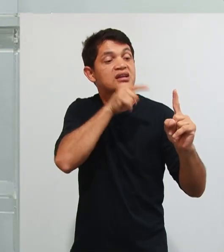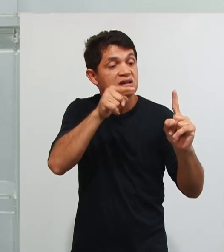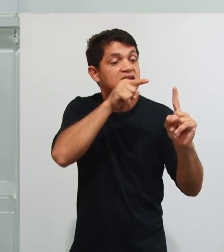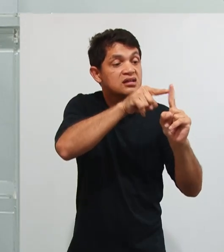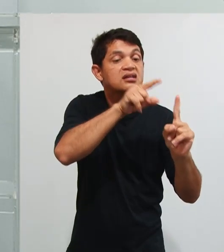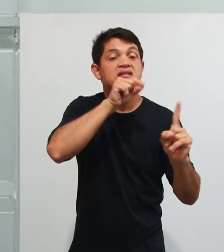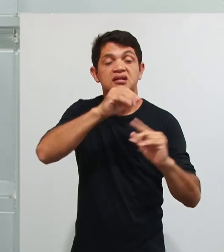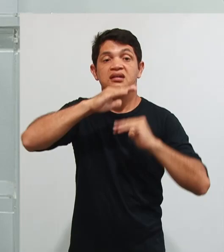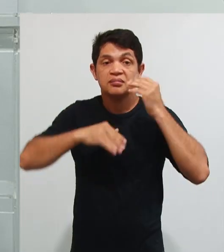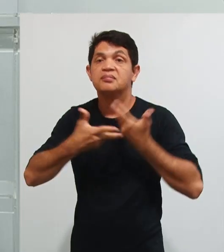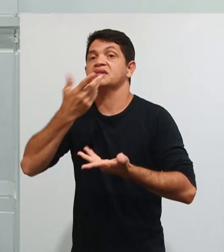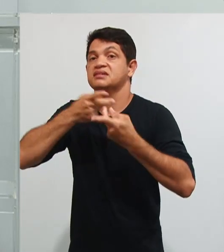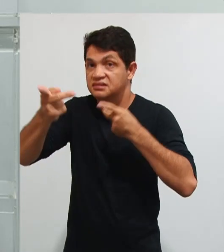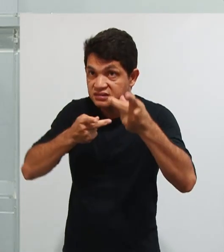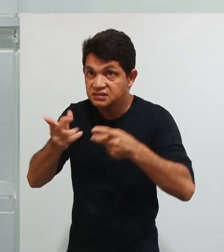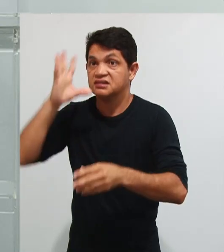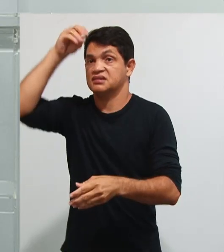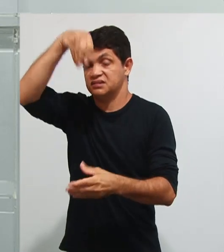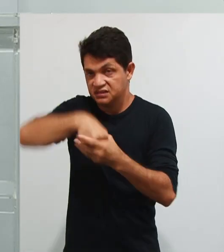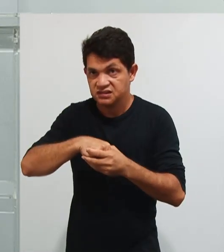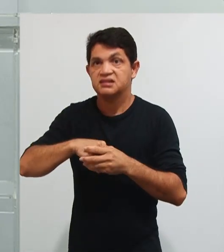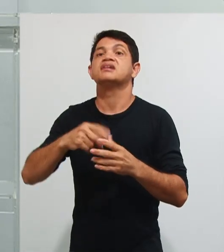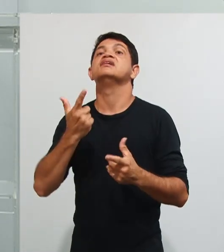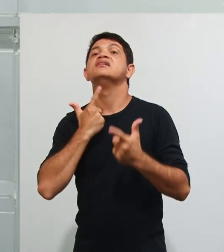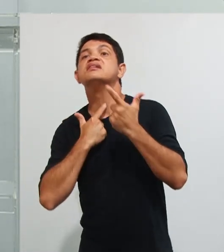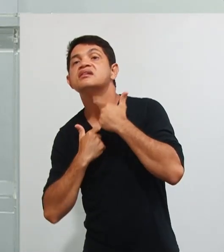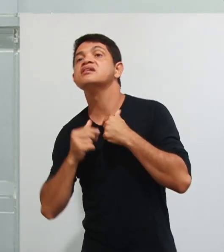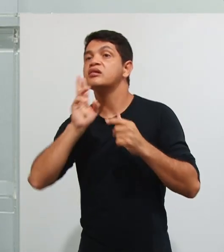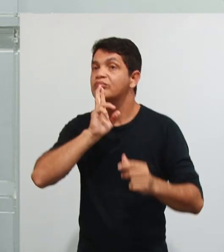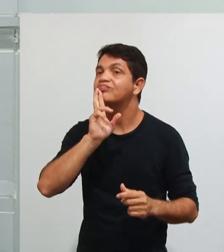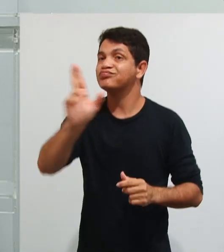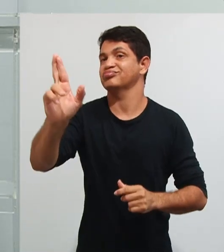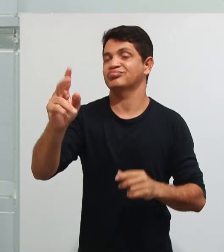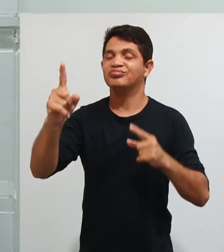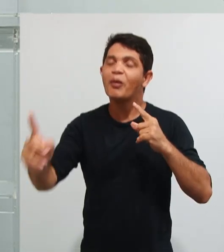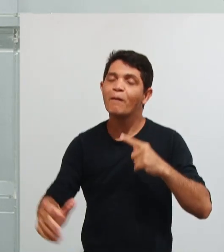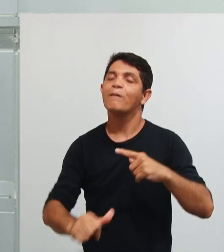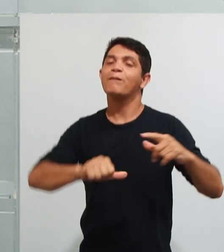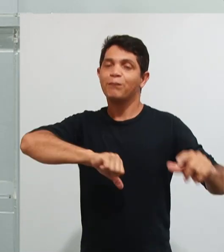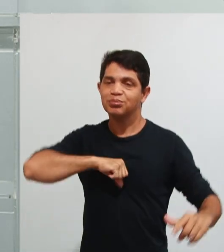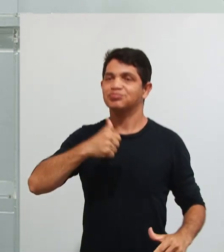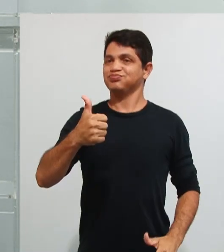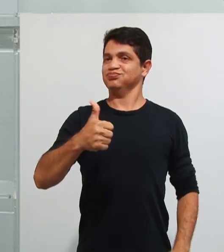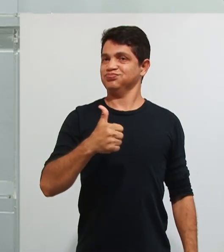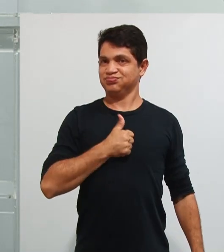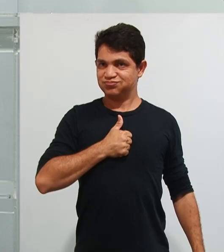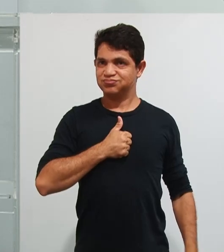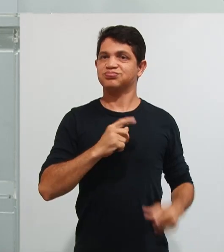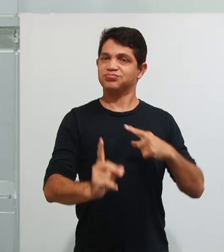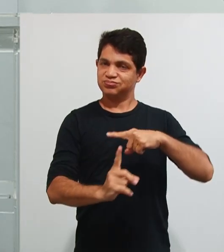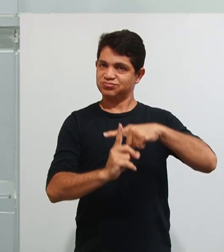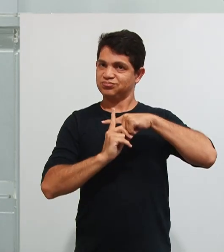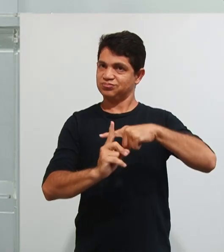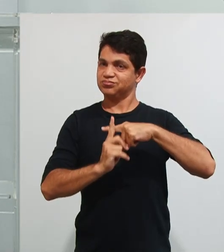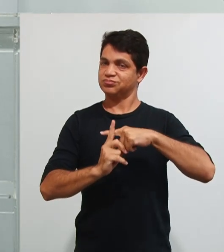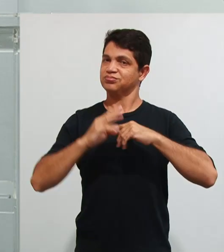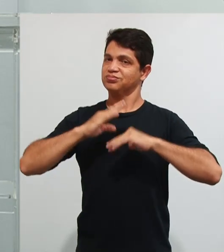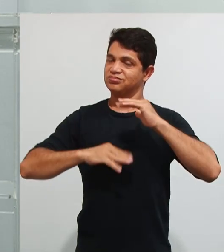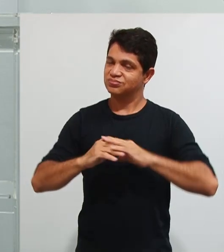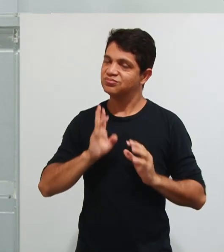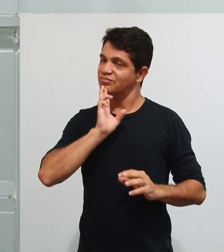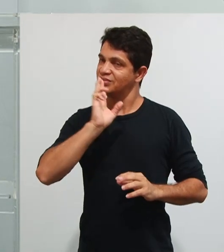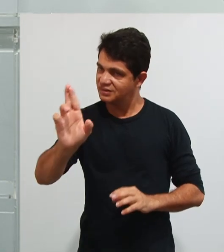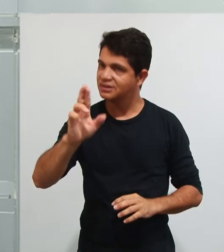assim o fizer, logo eu terei resultados positivos. E aí o que eu vou fazer? Novos planos e planejamentos